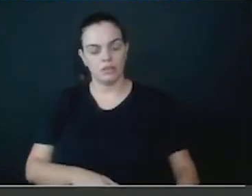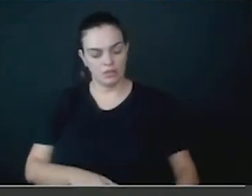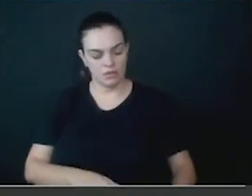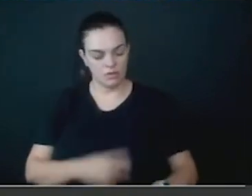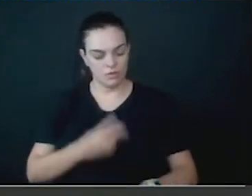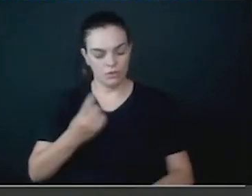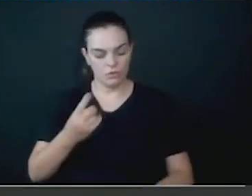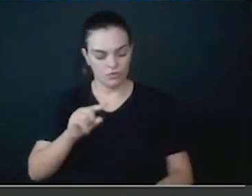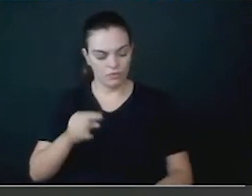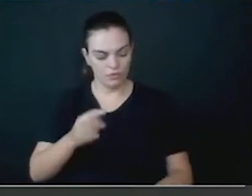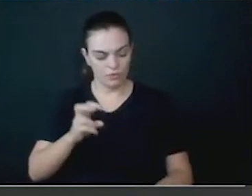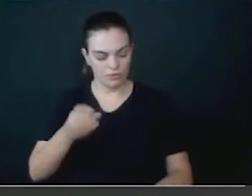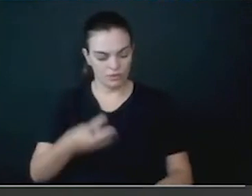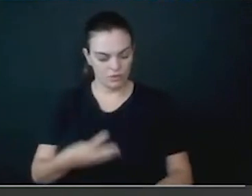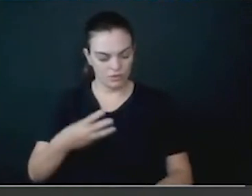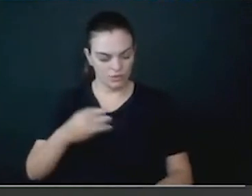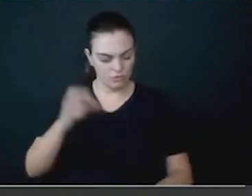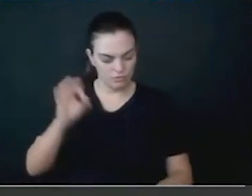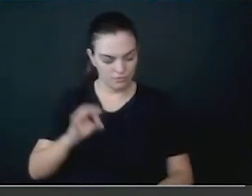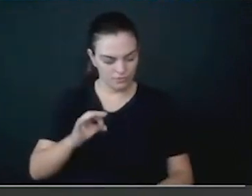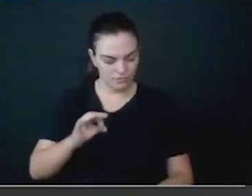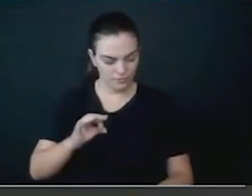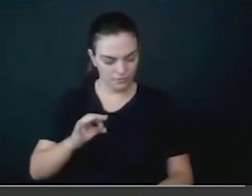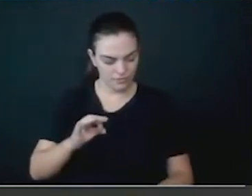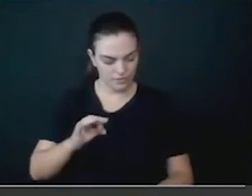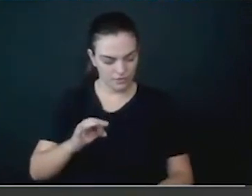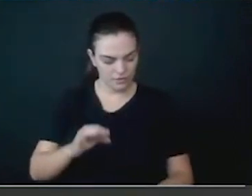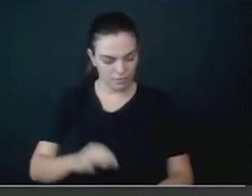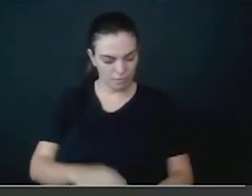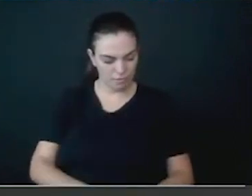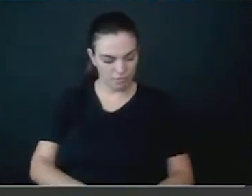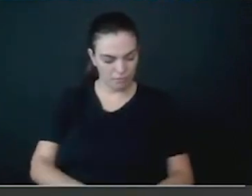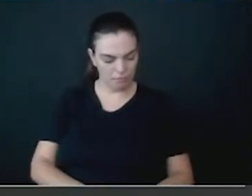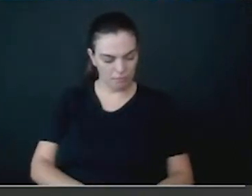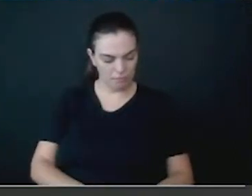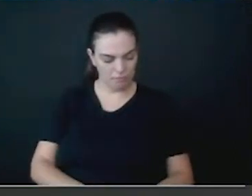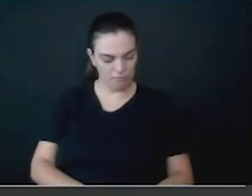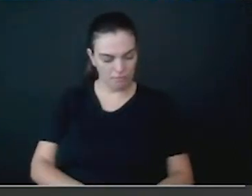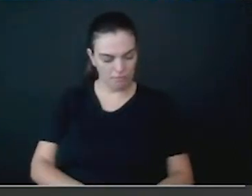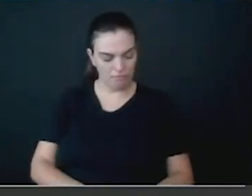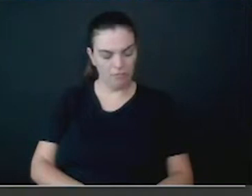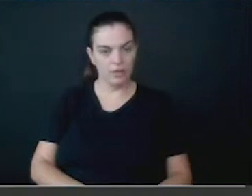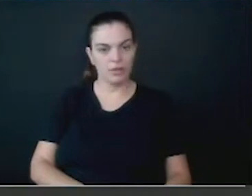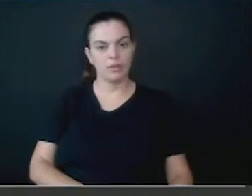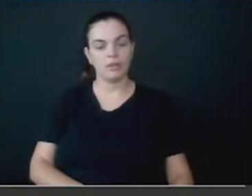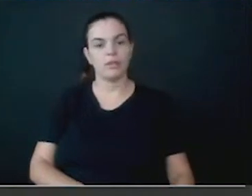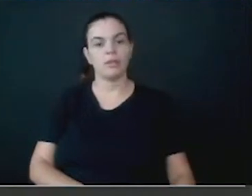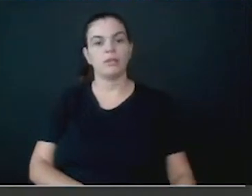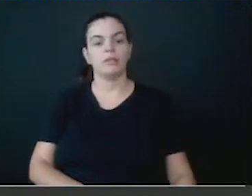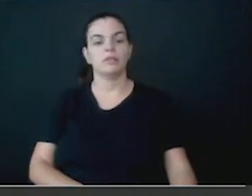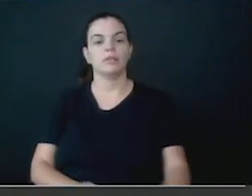21,53% o peso da tarifa, aqui a gente caiu um pouquinho, e estamos além daquilo que era